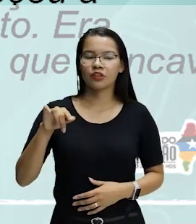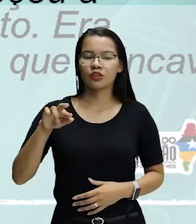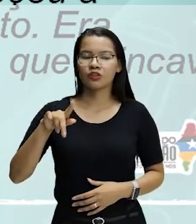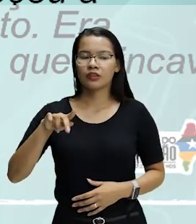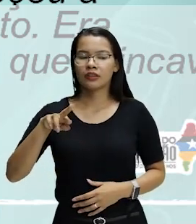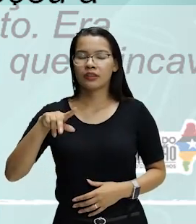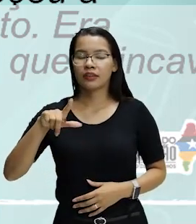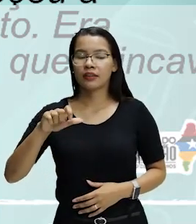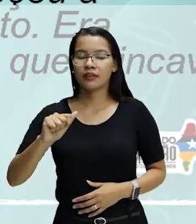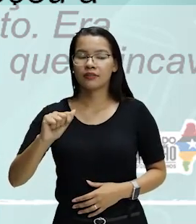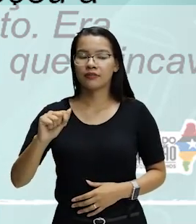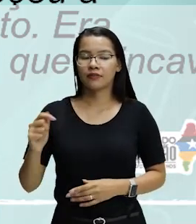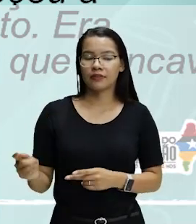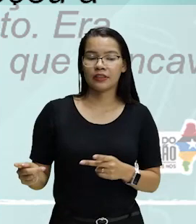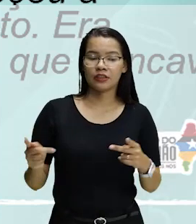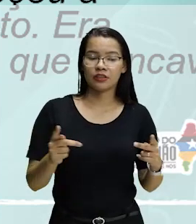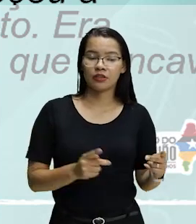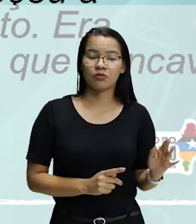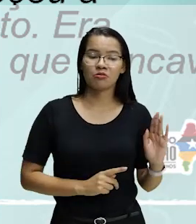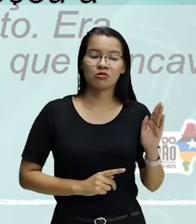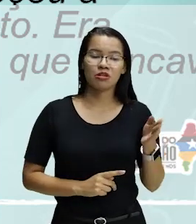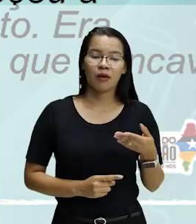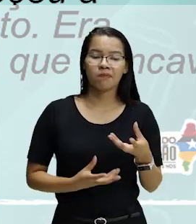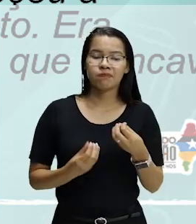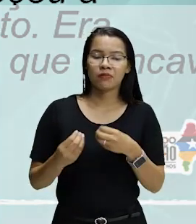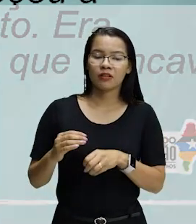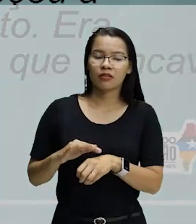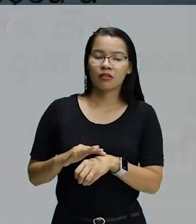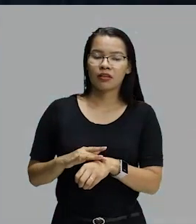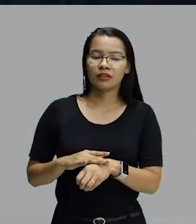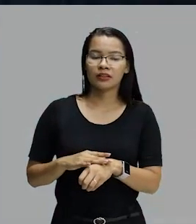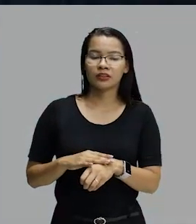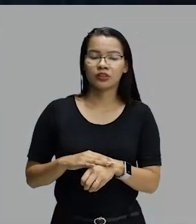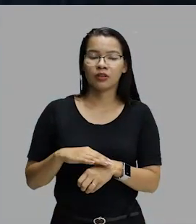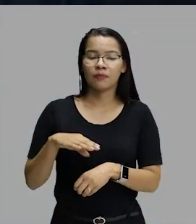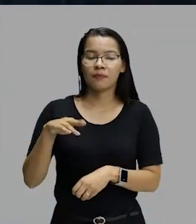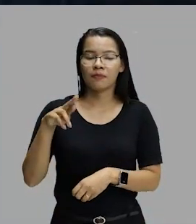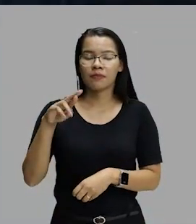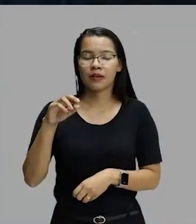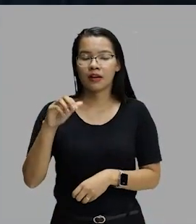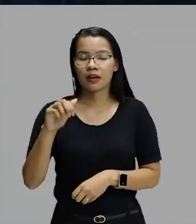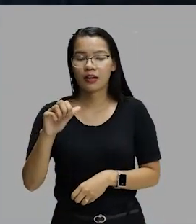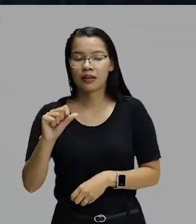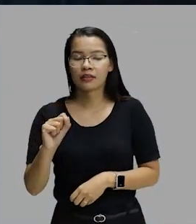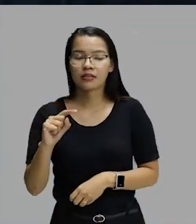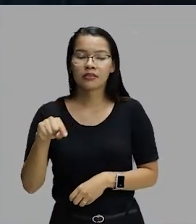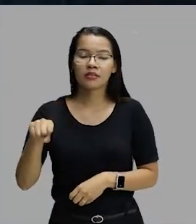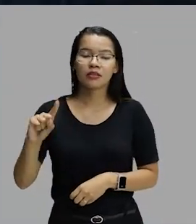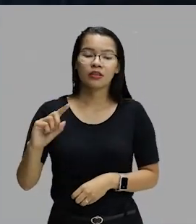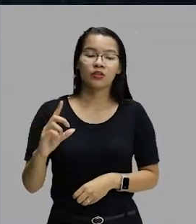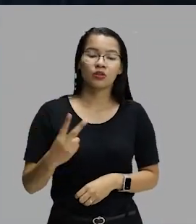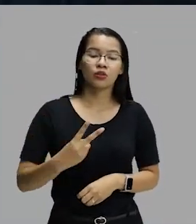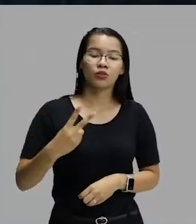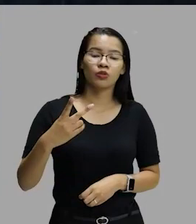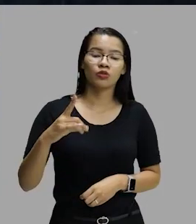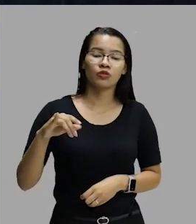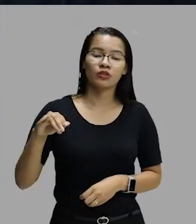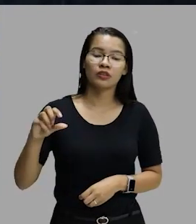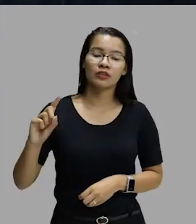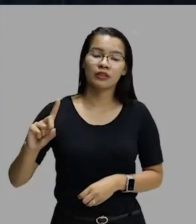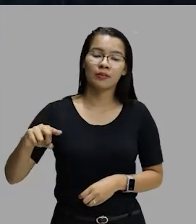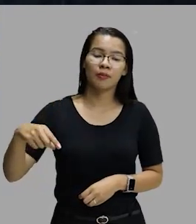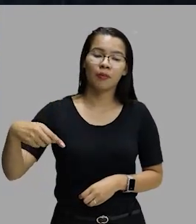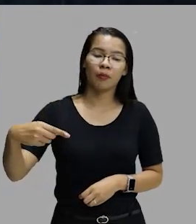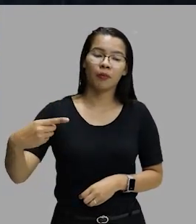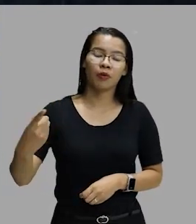já bastante doente Brás Cubas. 2 dias depois, ela regressa com seu filho. Então, aqui